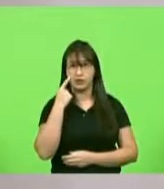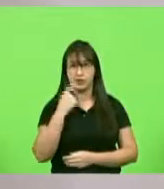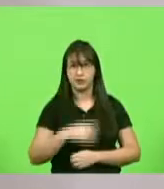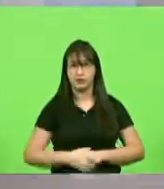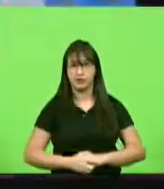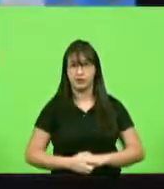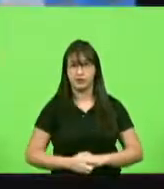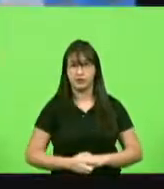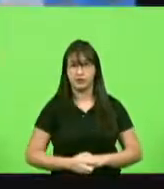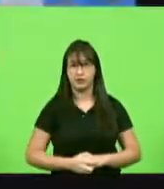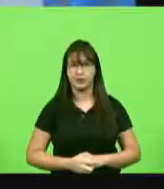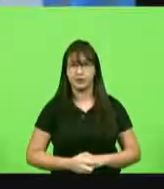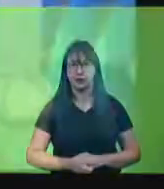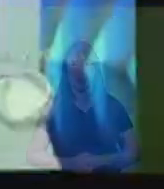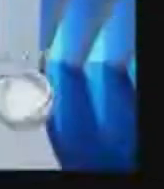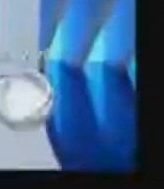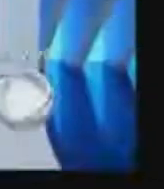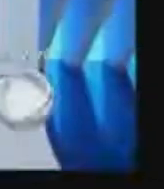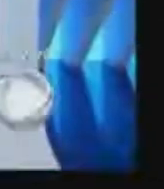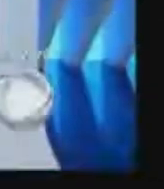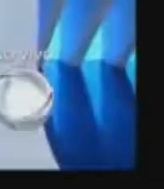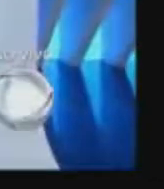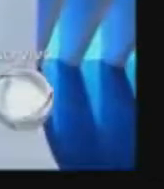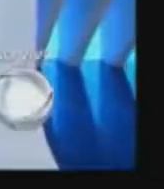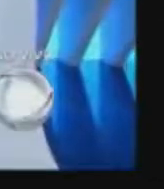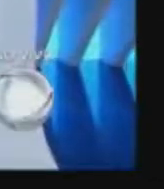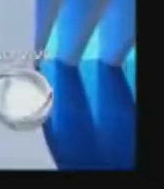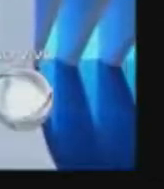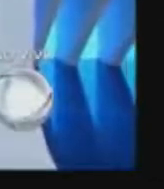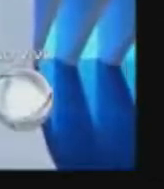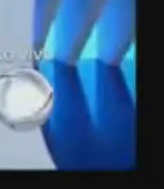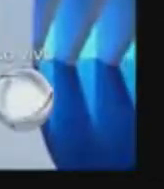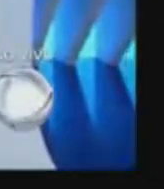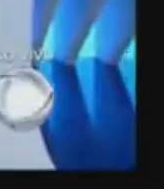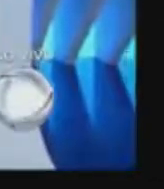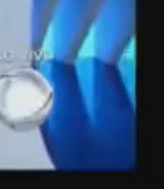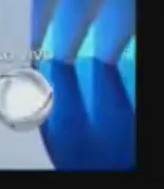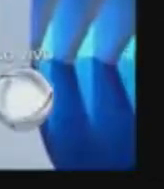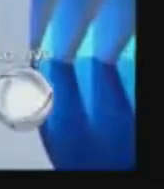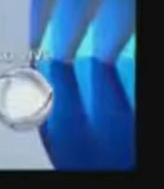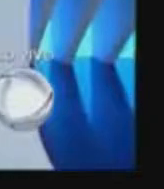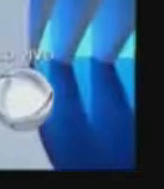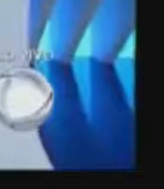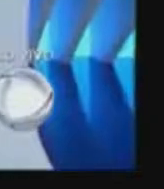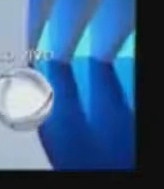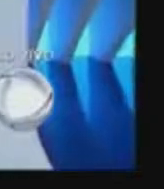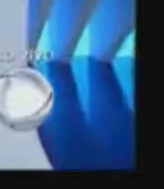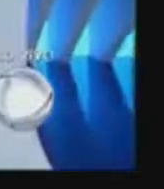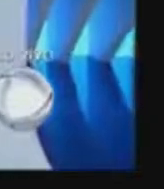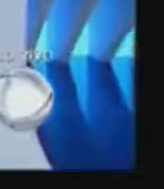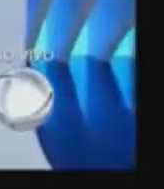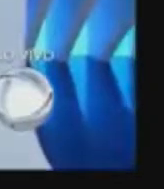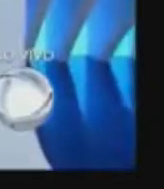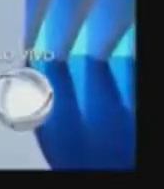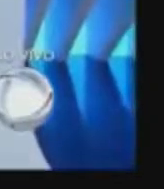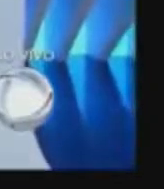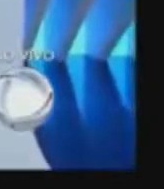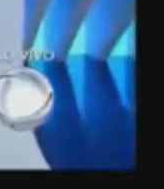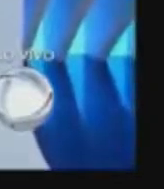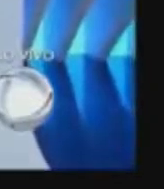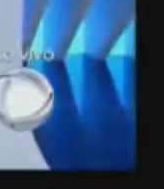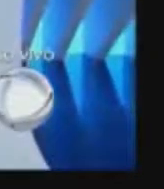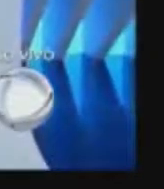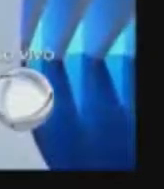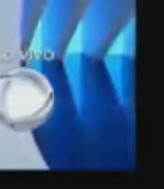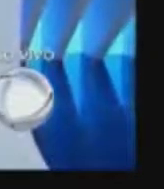maiores facções criminosas do Brasil, proíbem baile funk por causa do coronavírus. Falou, vai todo mundo segurar aí,